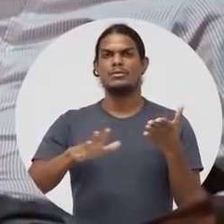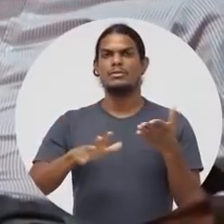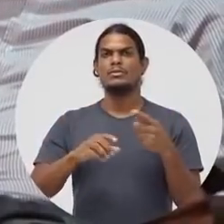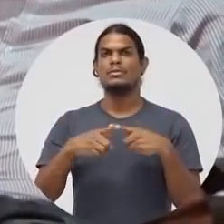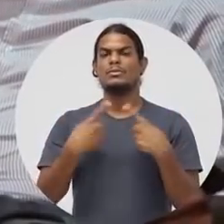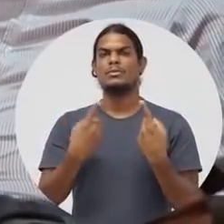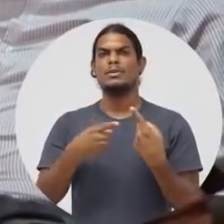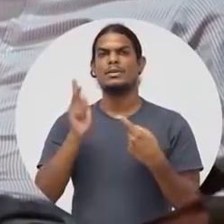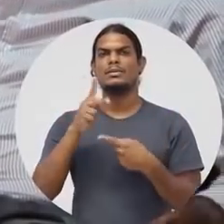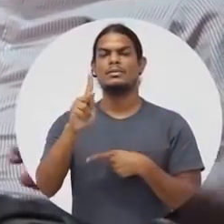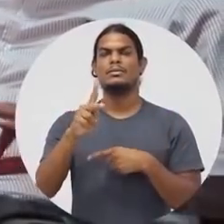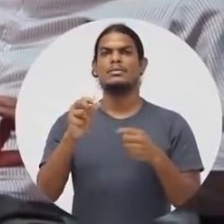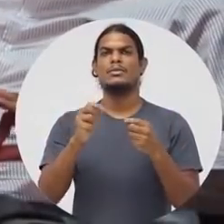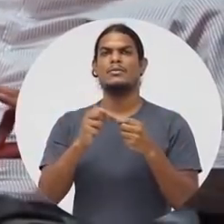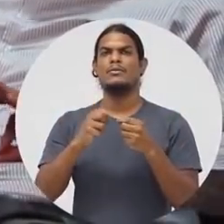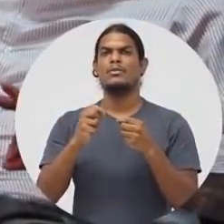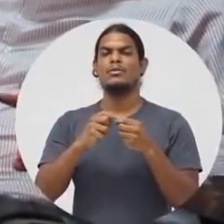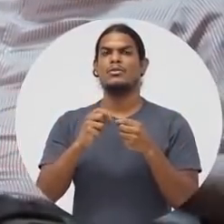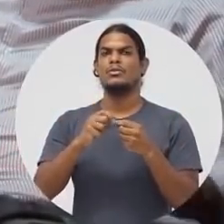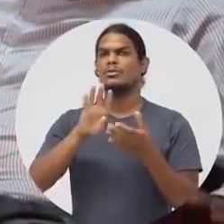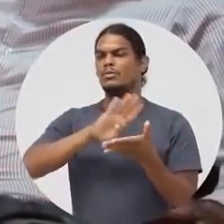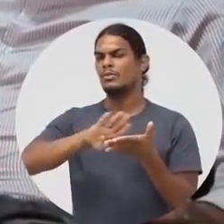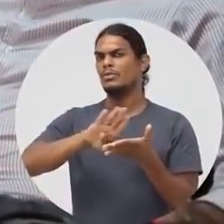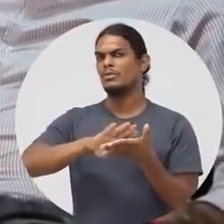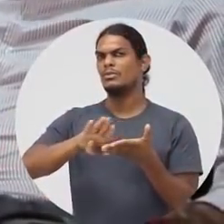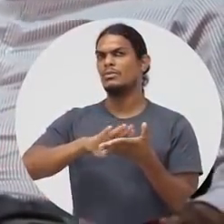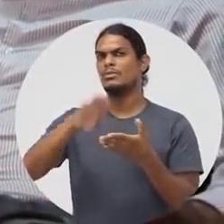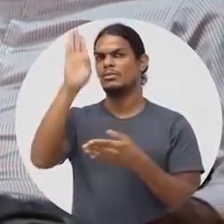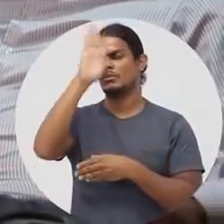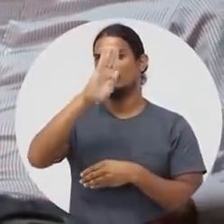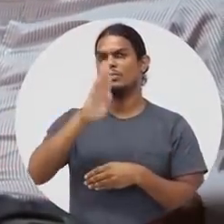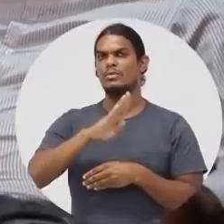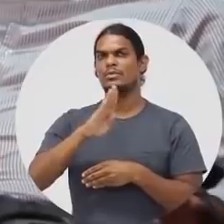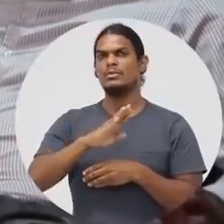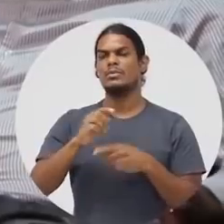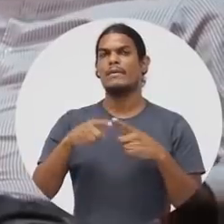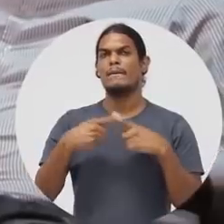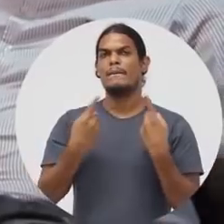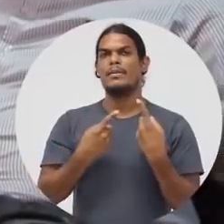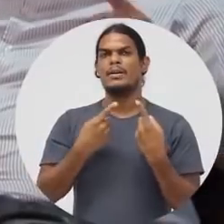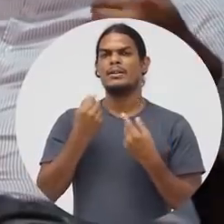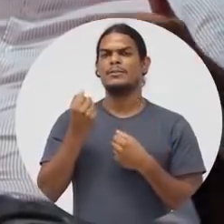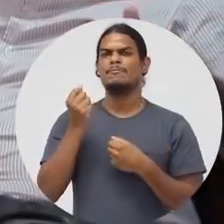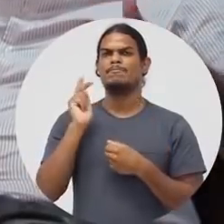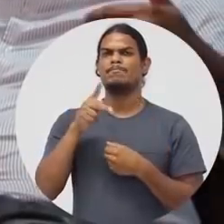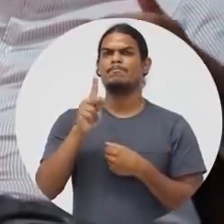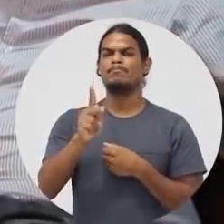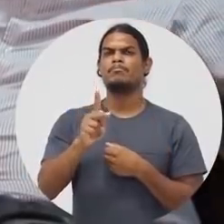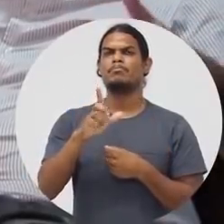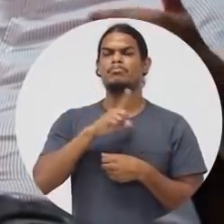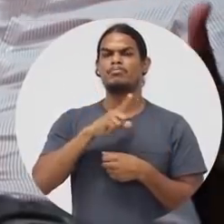é feita através do Banco do Brasil. E, normalmente, tá? Sempre vocês vão encontrar o